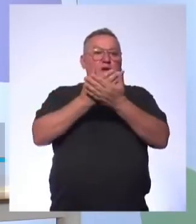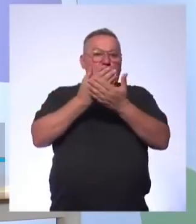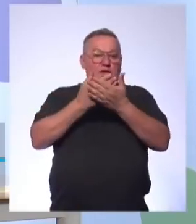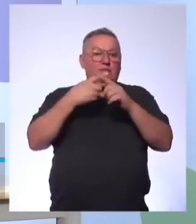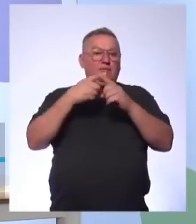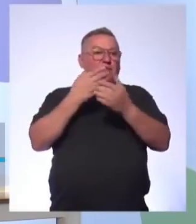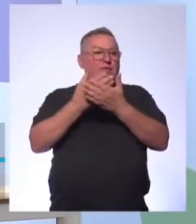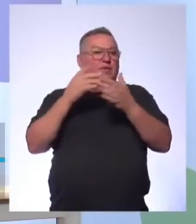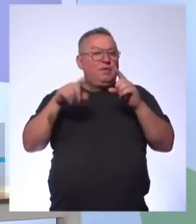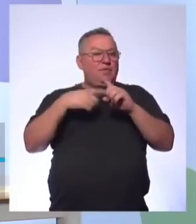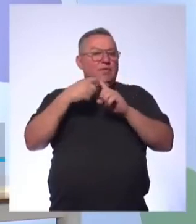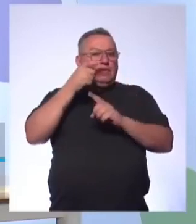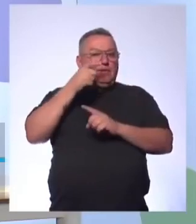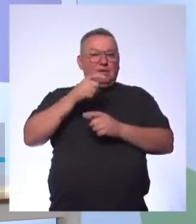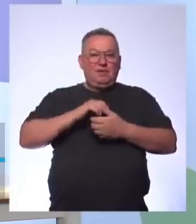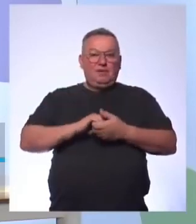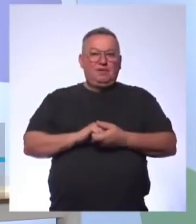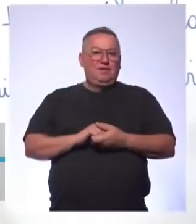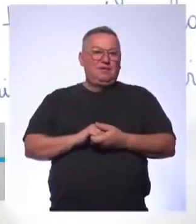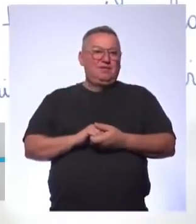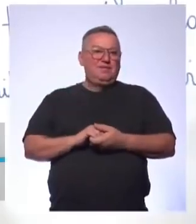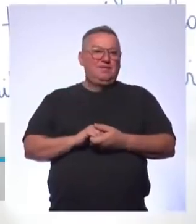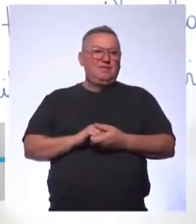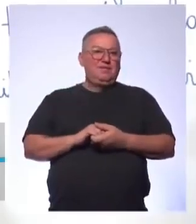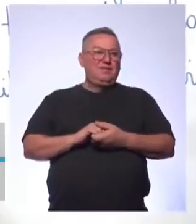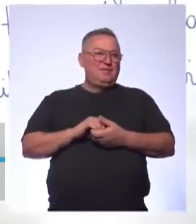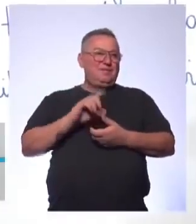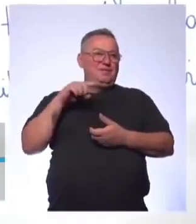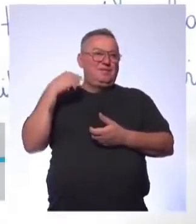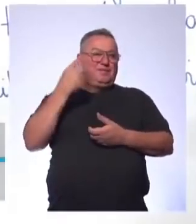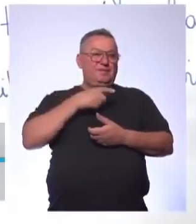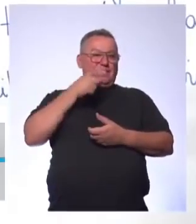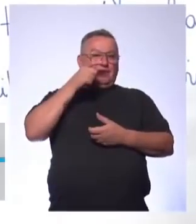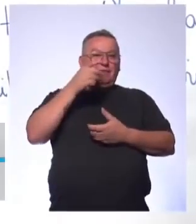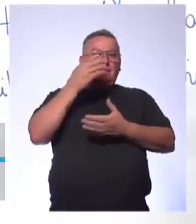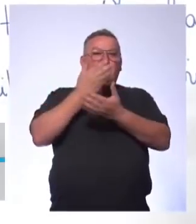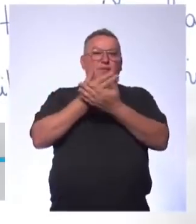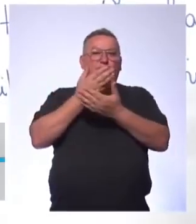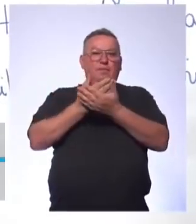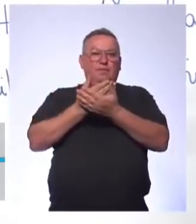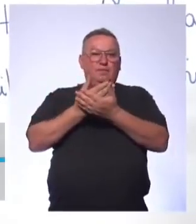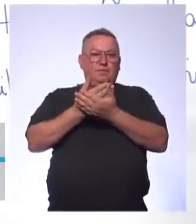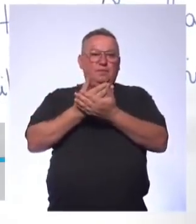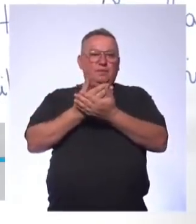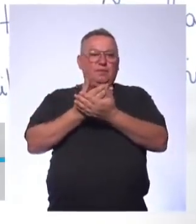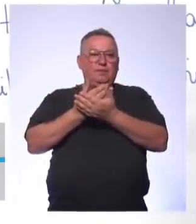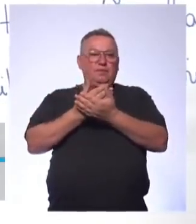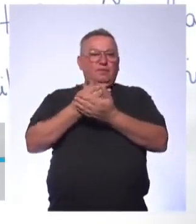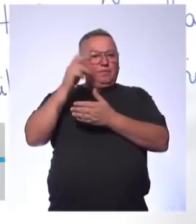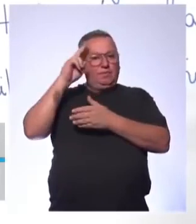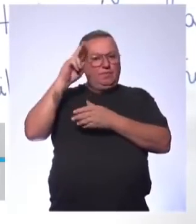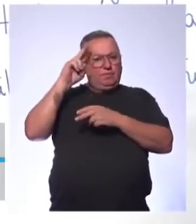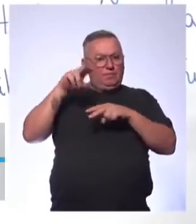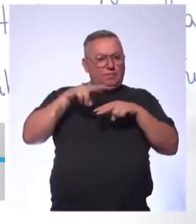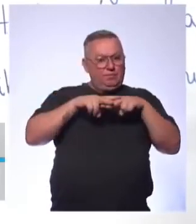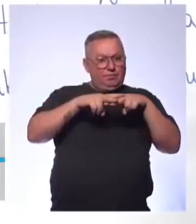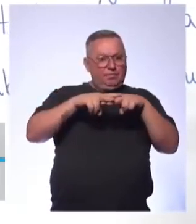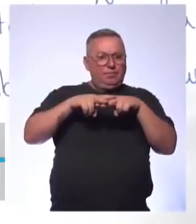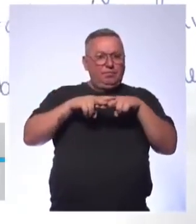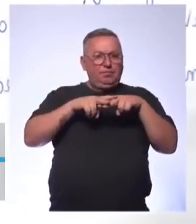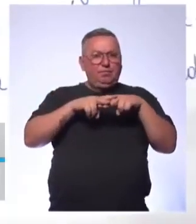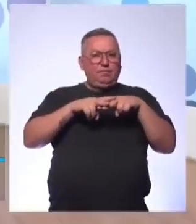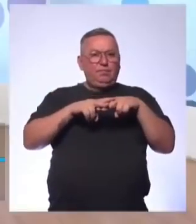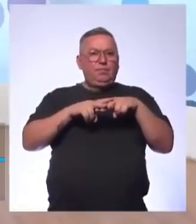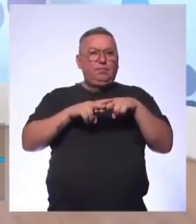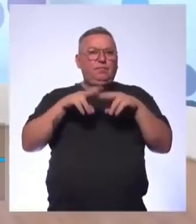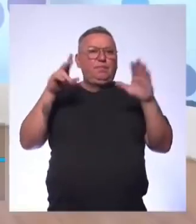uma aula bem mais interessante. Bom, o que nós vamos ver? Na aula passada, vamos fazer um review, que nós vimos na aula passada. Então,